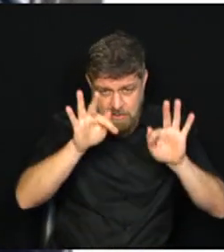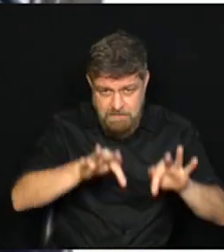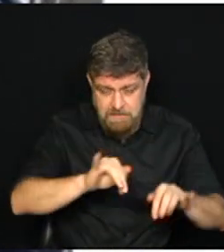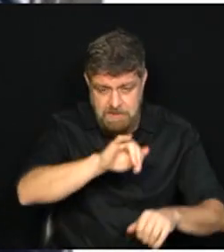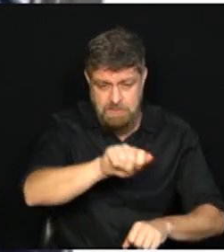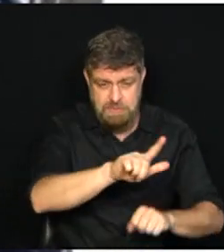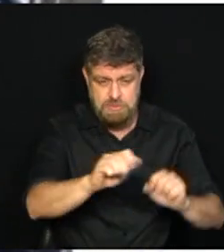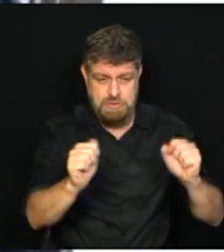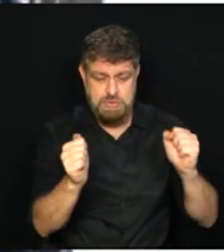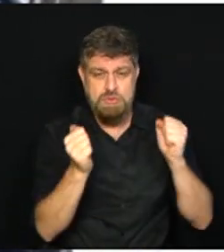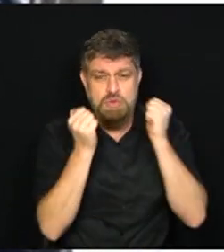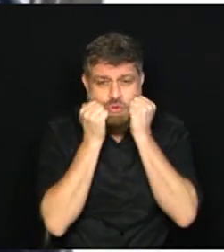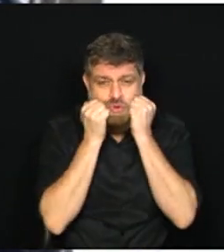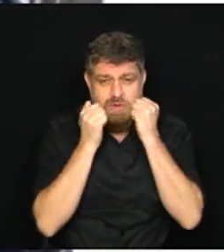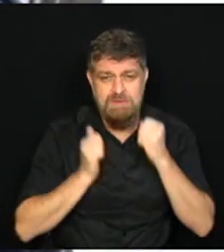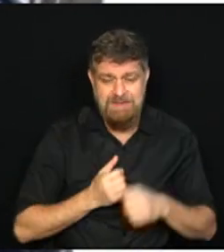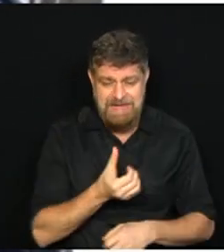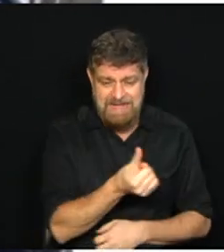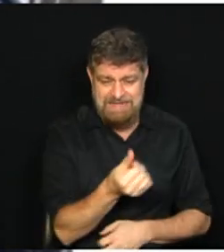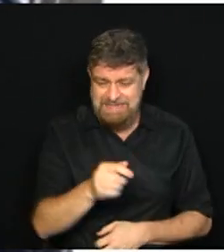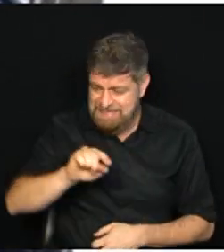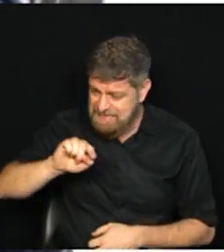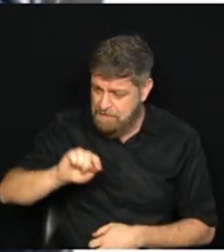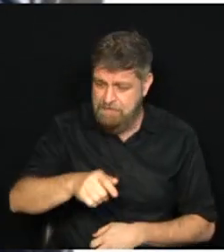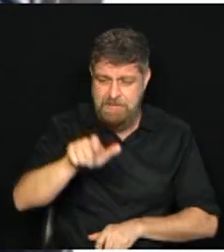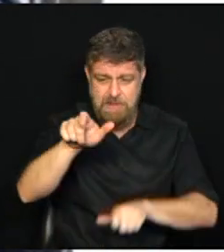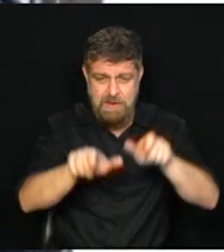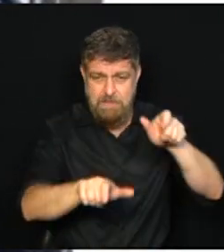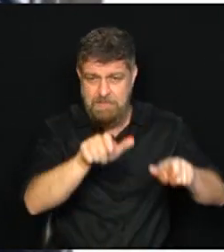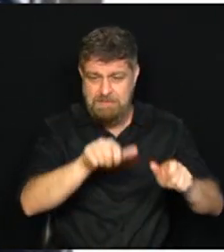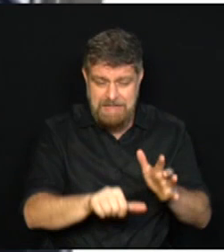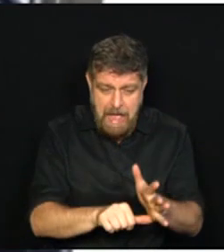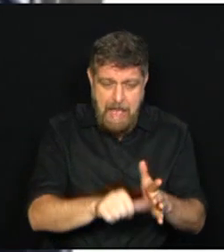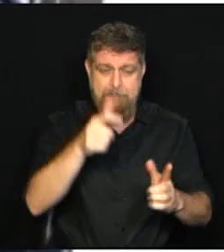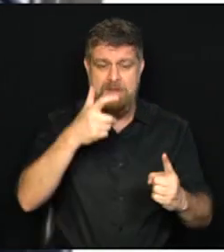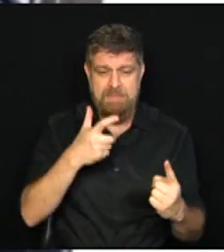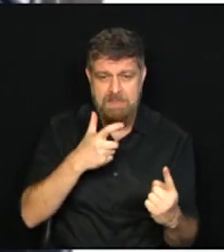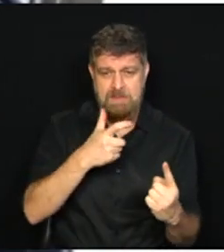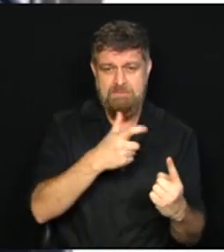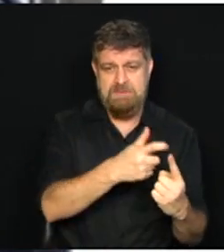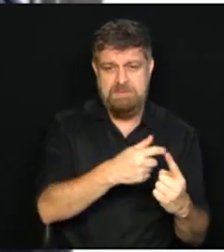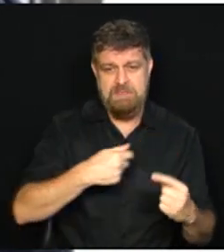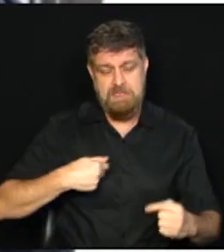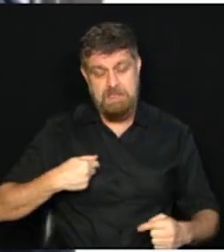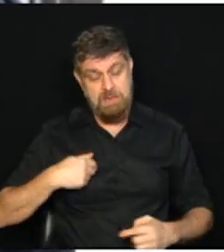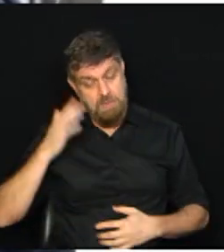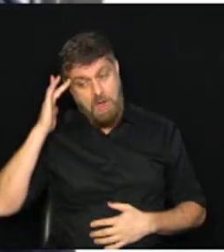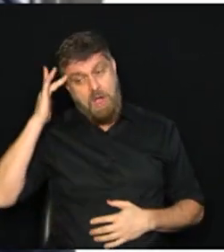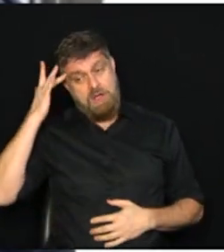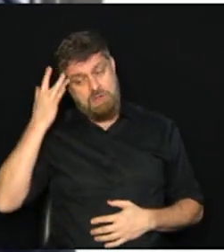com 600 mil pessoas vacinadas na primeira dose, eu tenho a impressão que